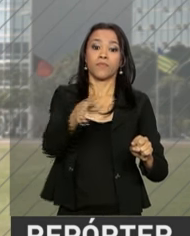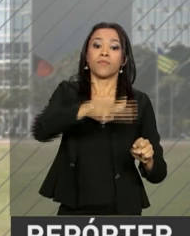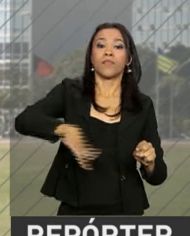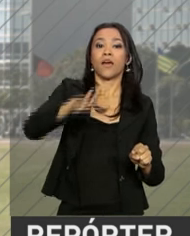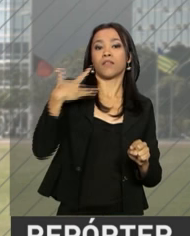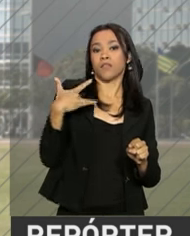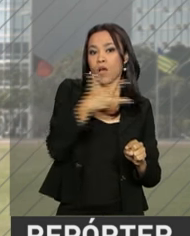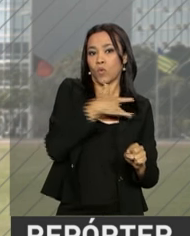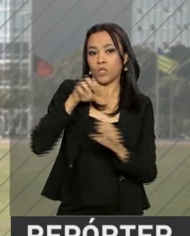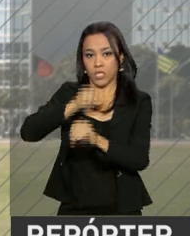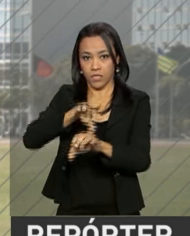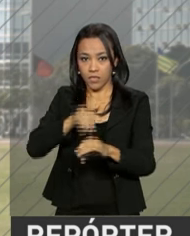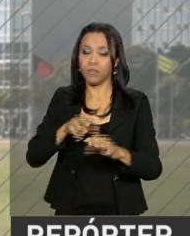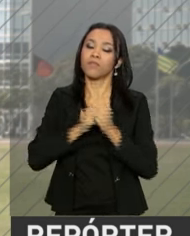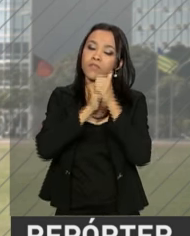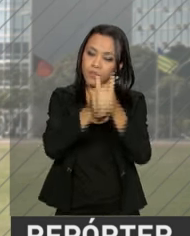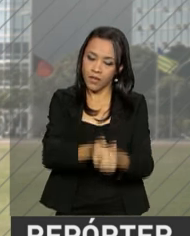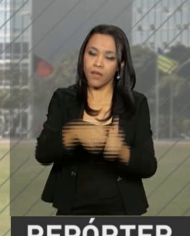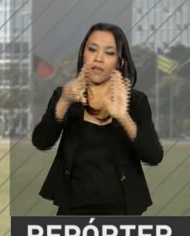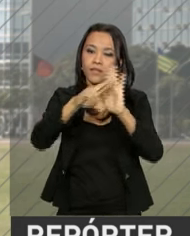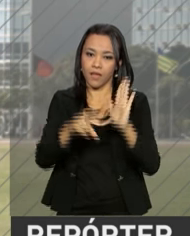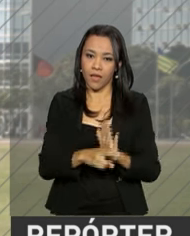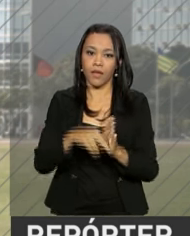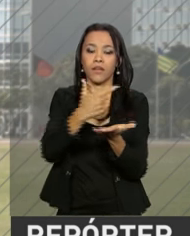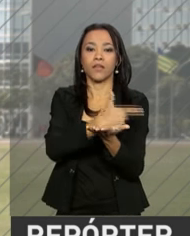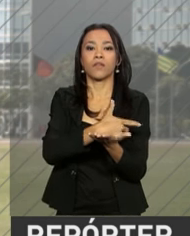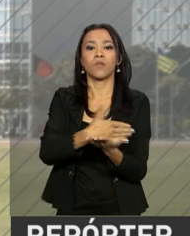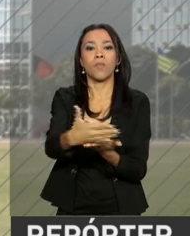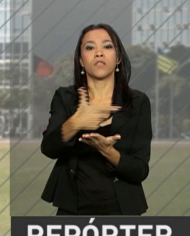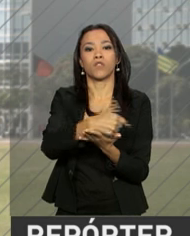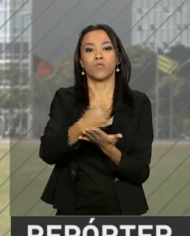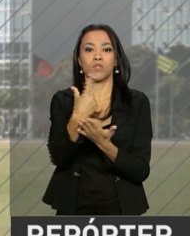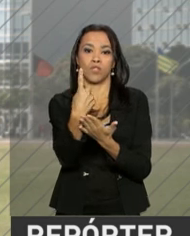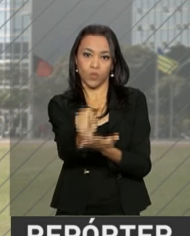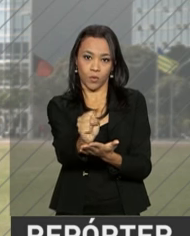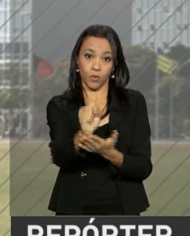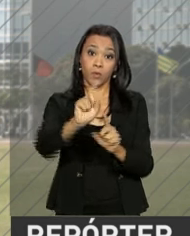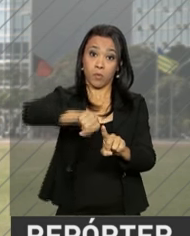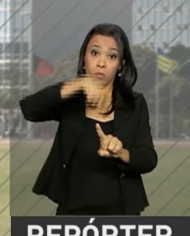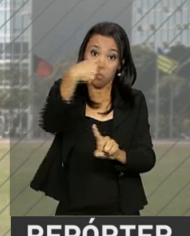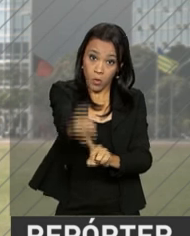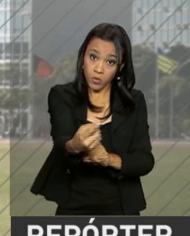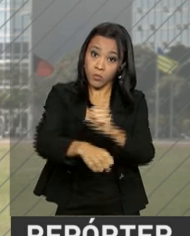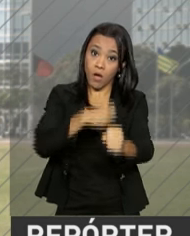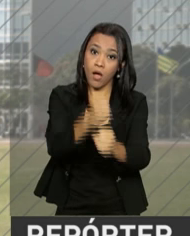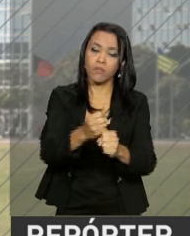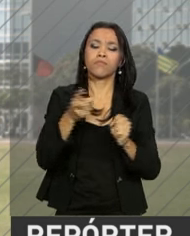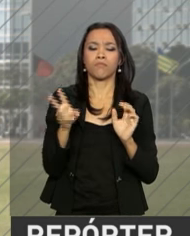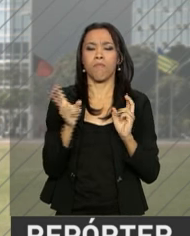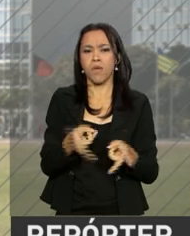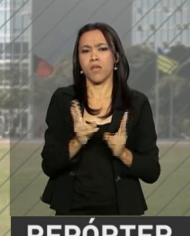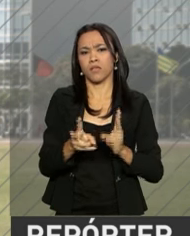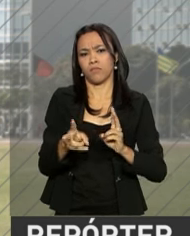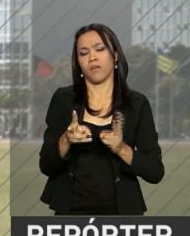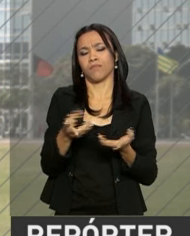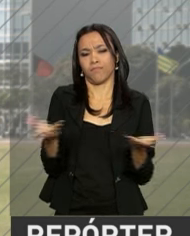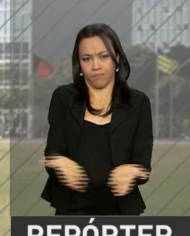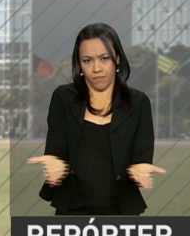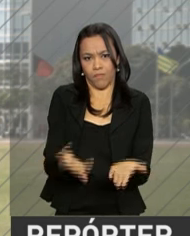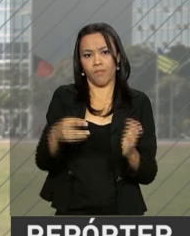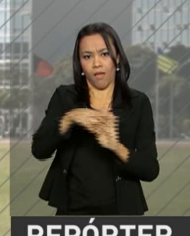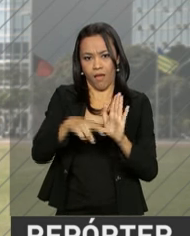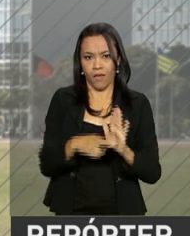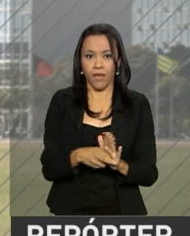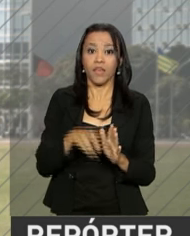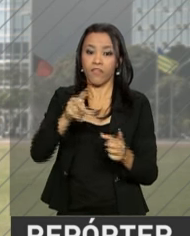saúde obedecem à regra a partir de 2018. Para o ano que vem, ainda vão seguir a regra atual e serão corrigidos